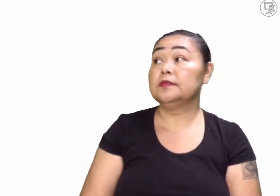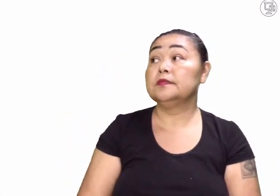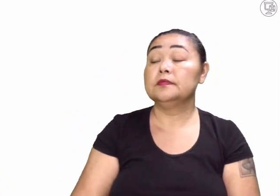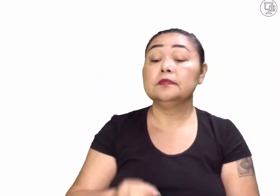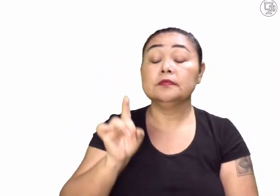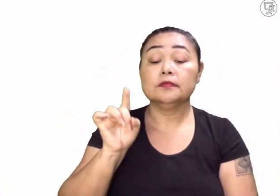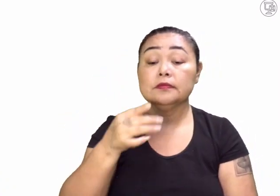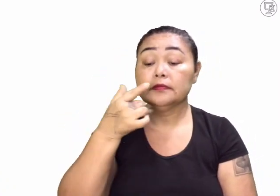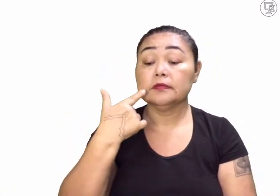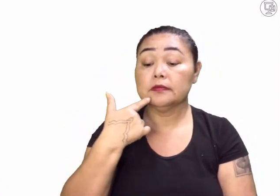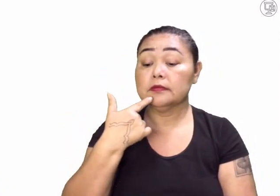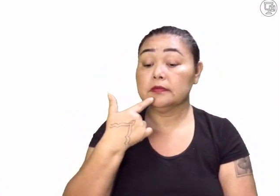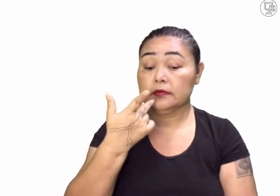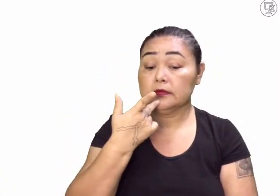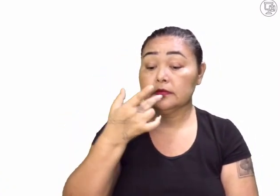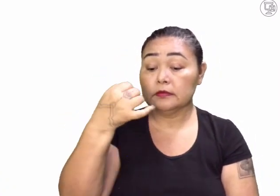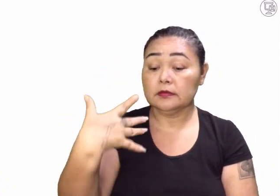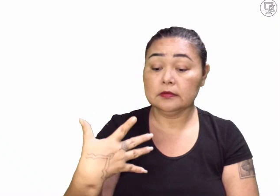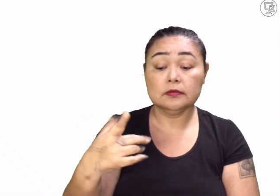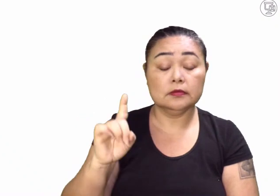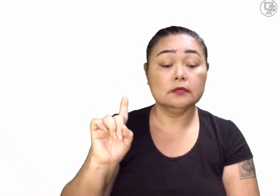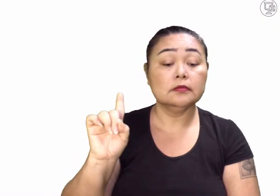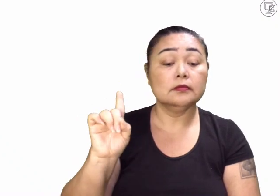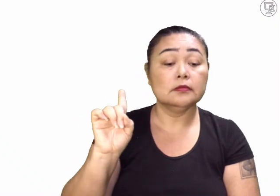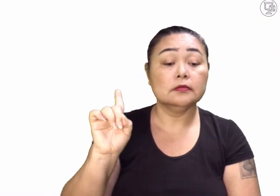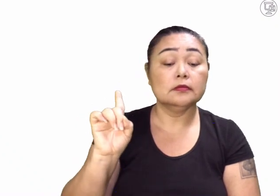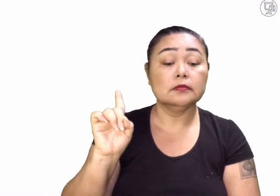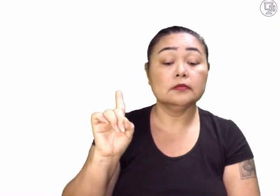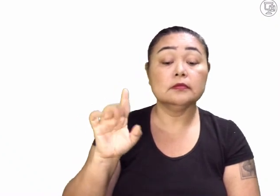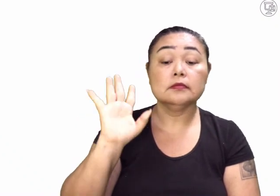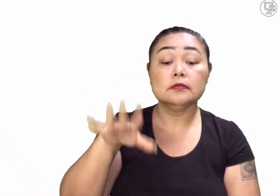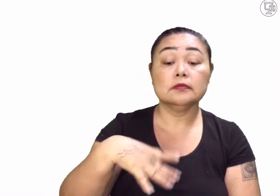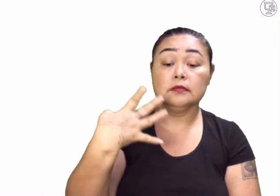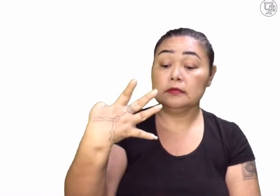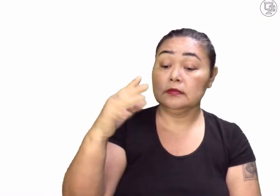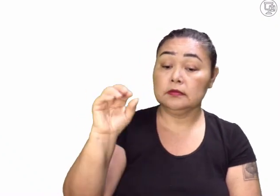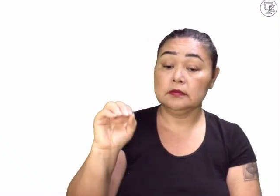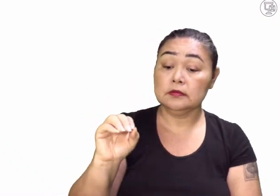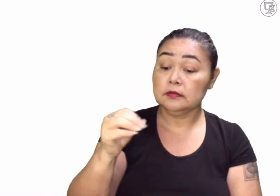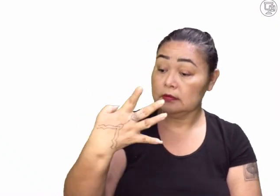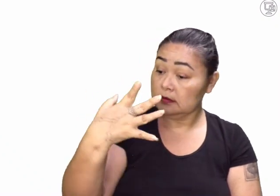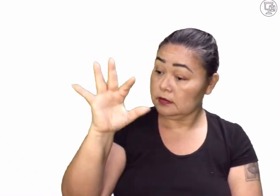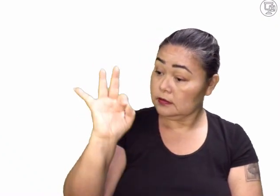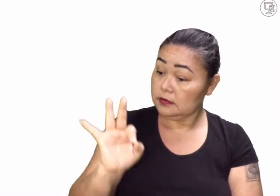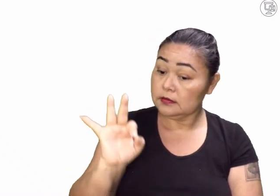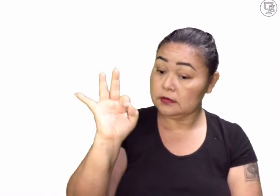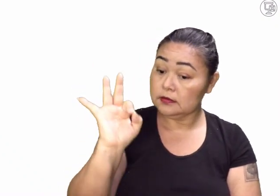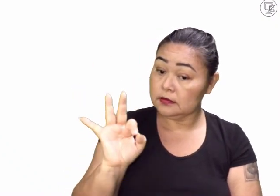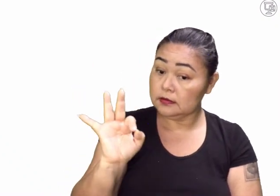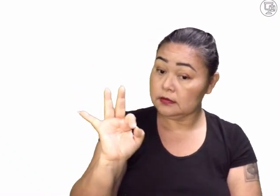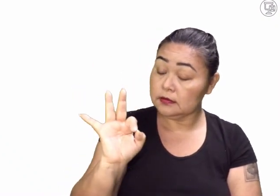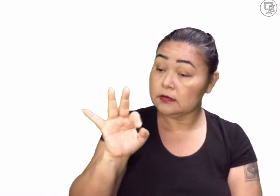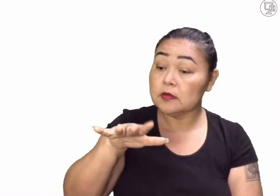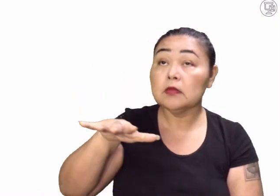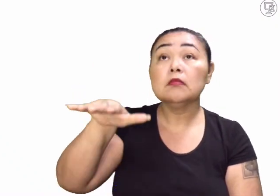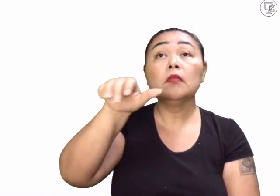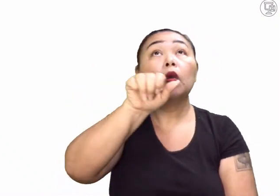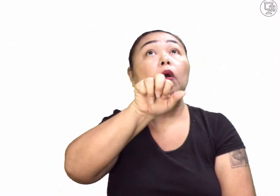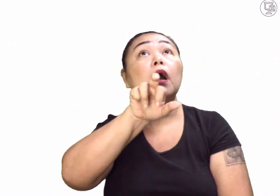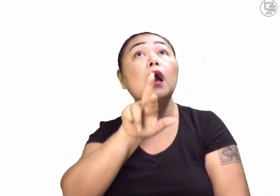Muito boa a observação. Beleza. E 4% desta água está no